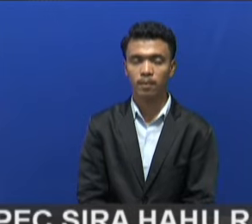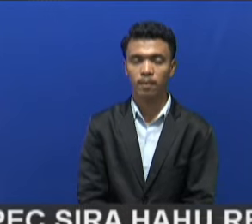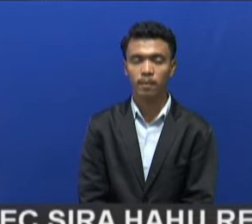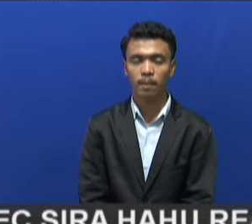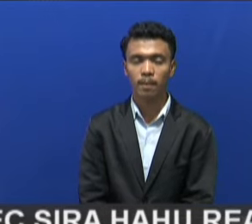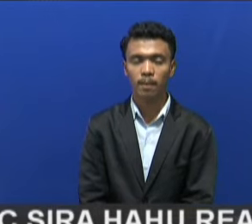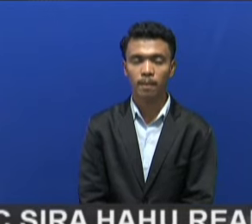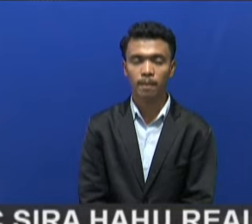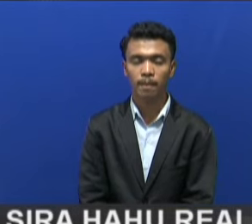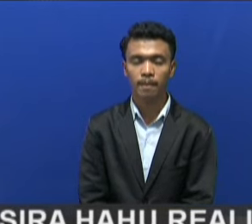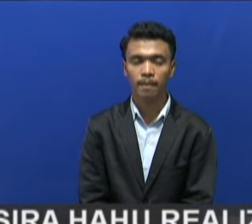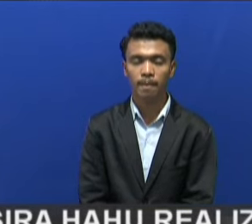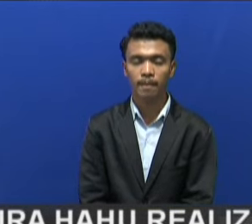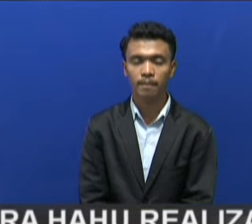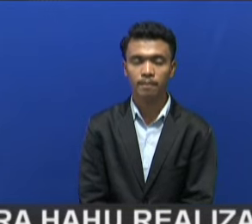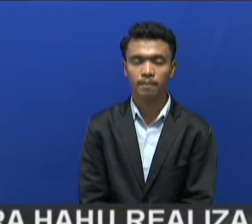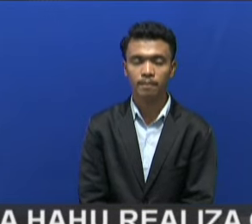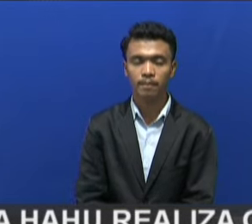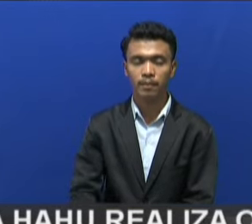Grés,